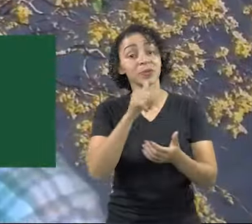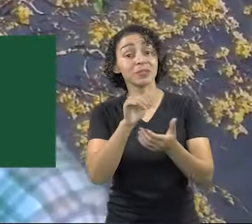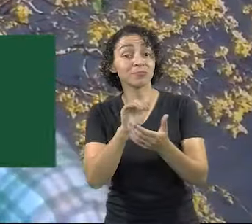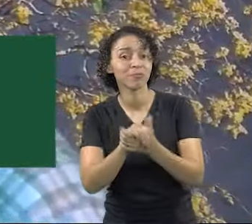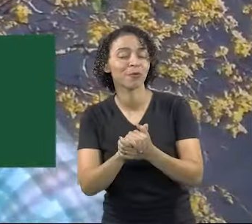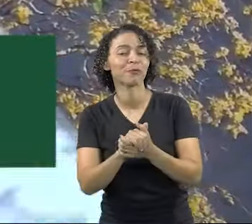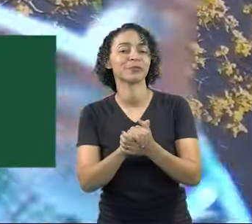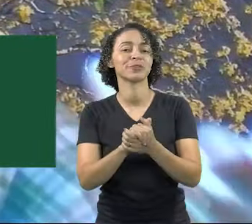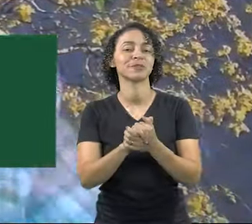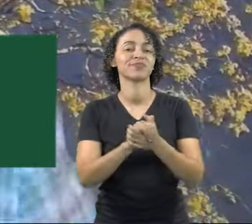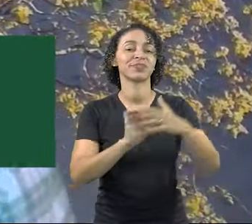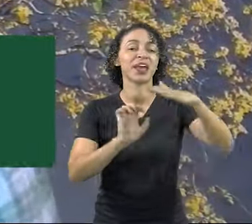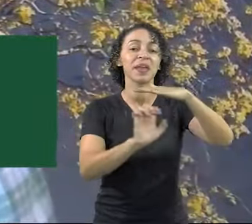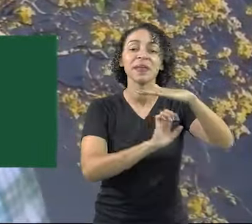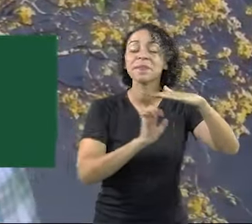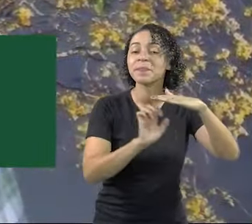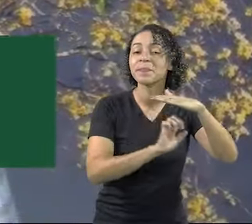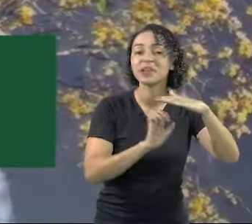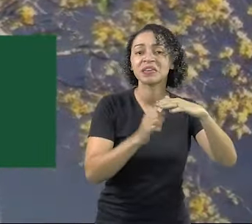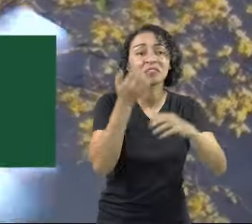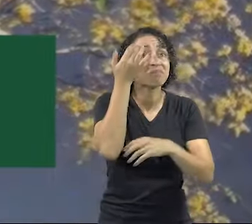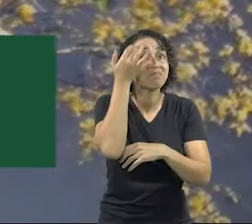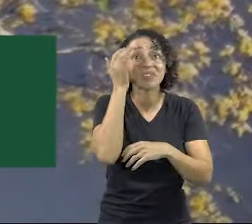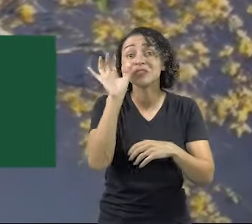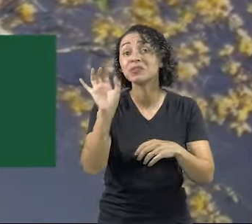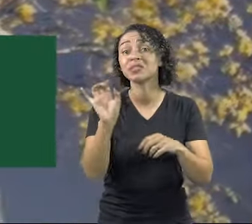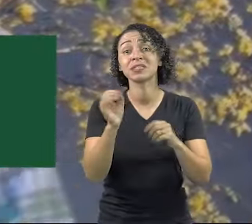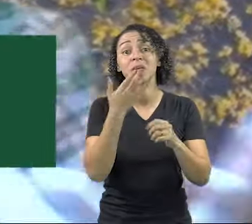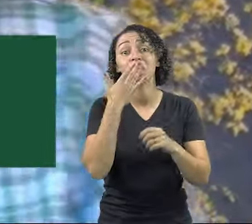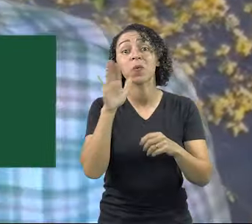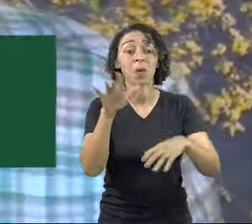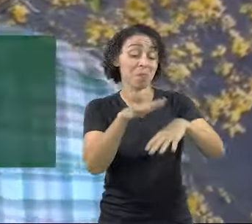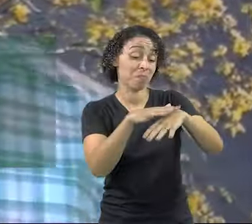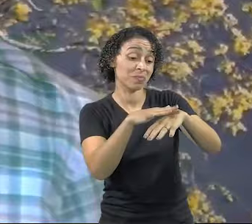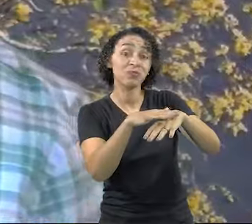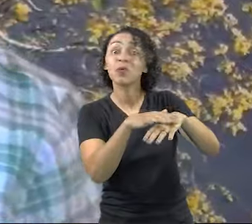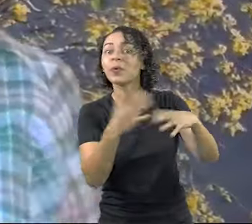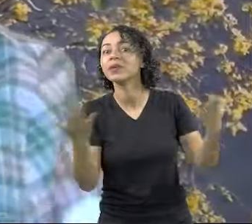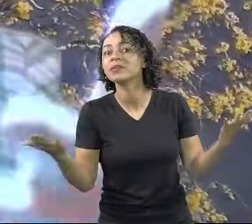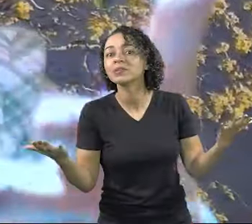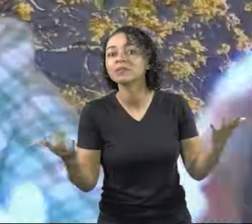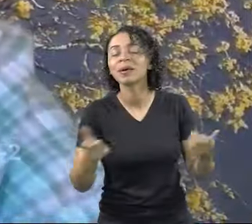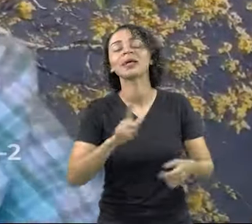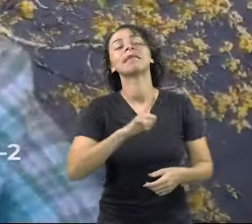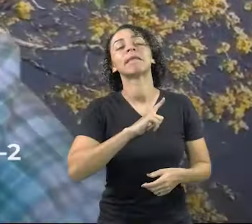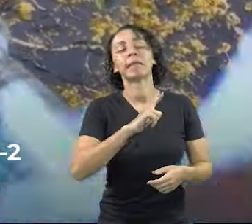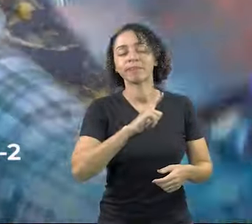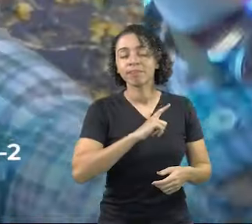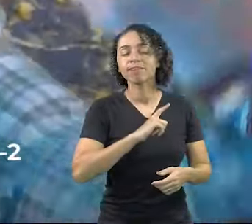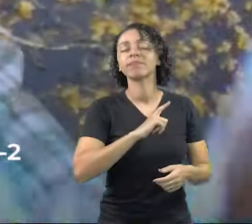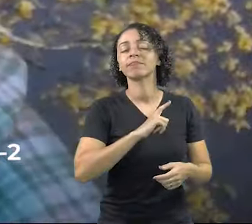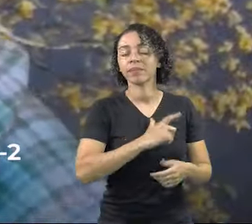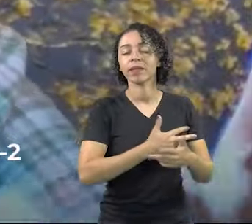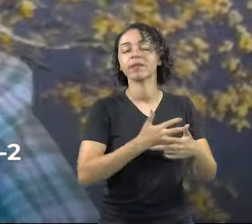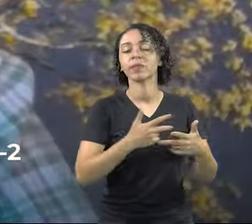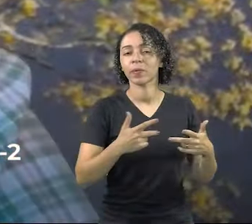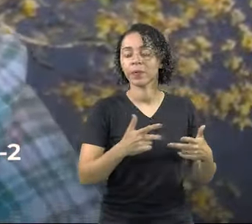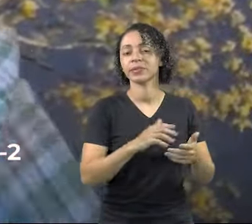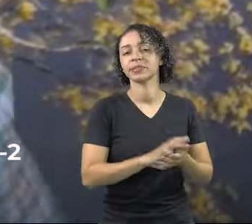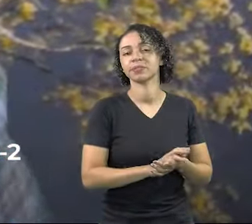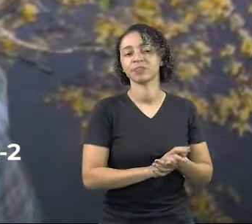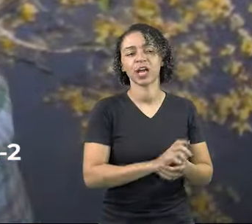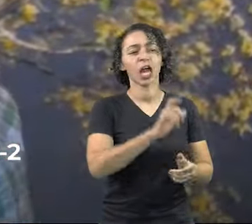esposa pode ser uma empresa eu não sei o que é uma enfermidade Mas alguma coisa O certo